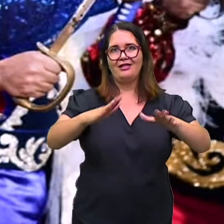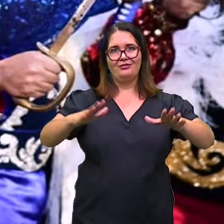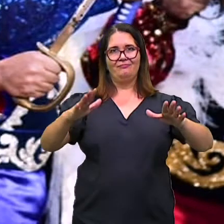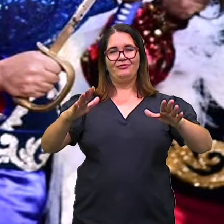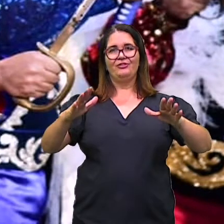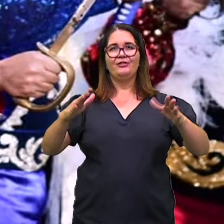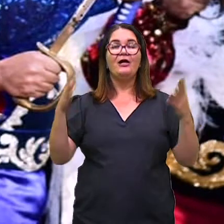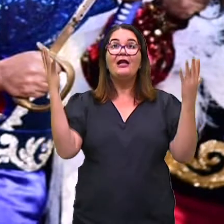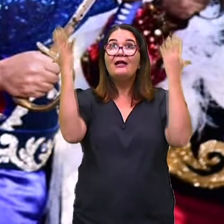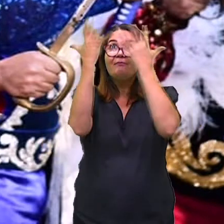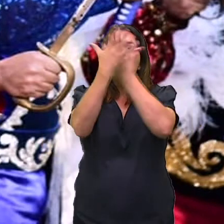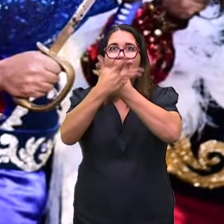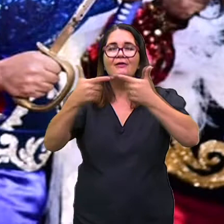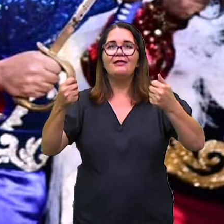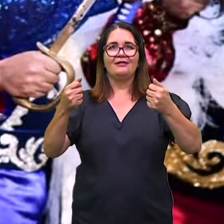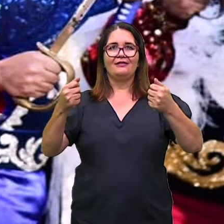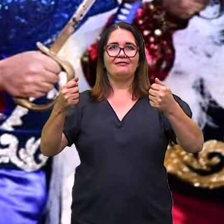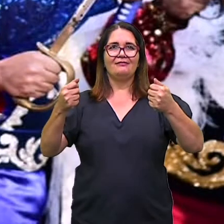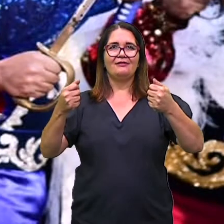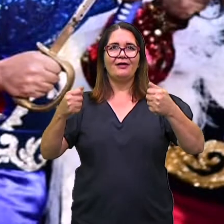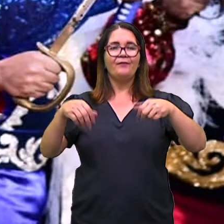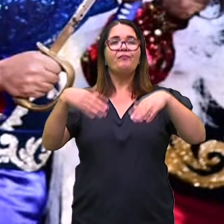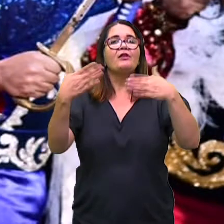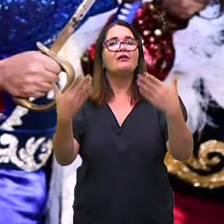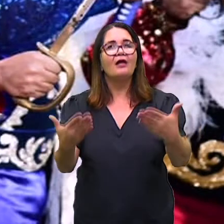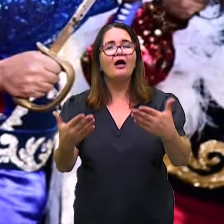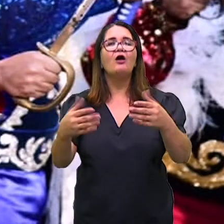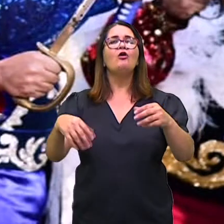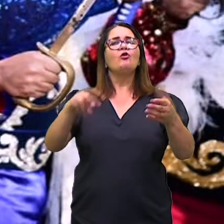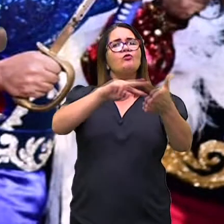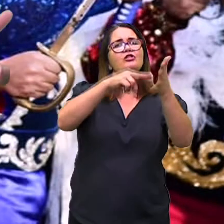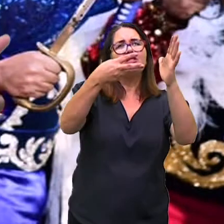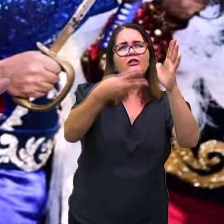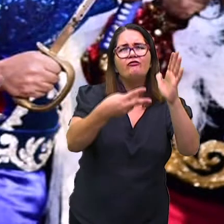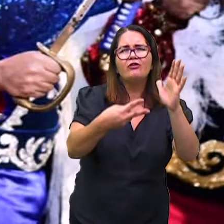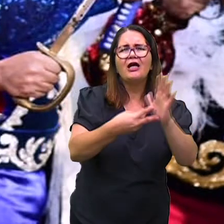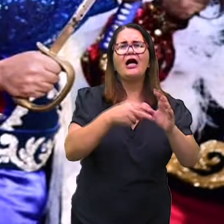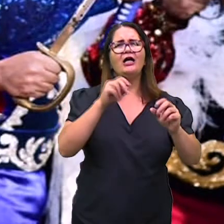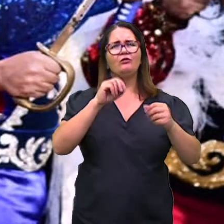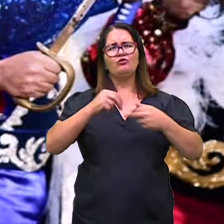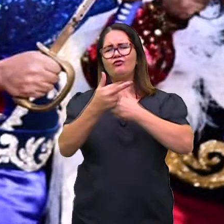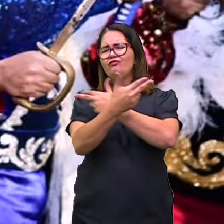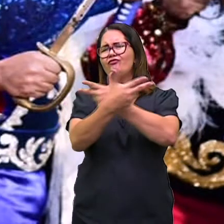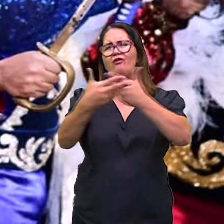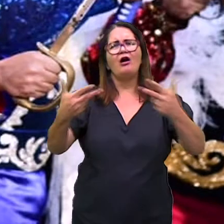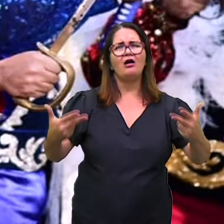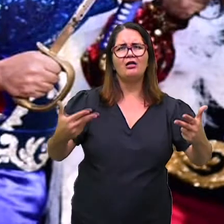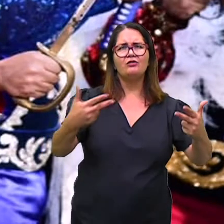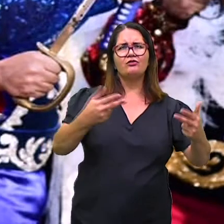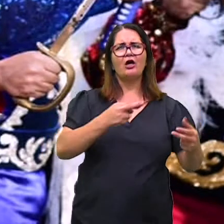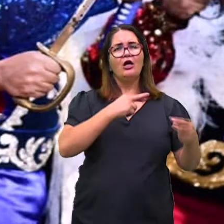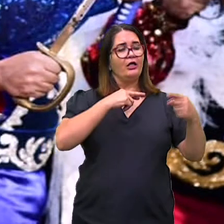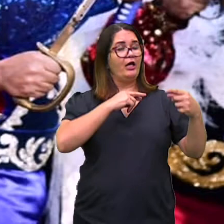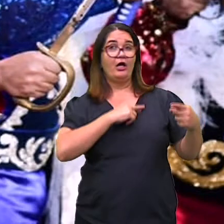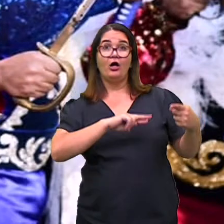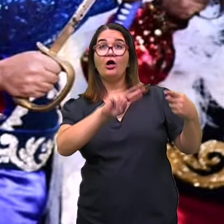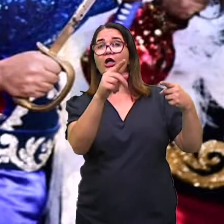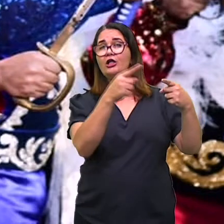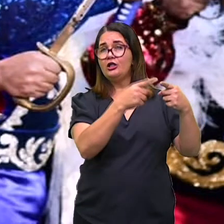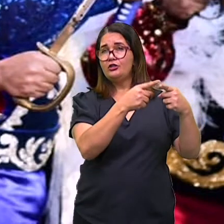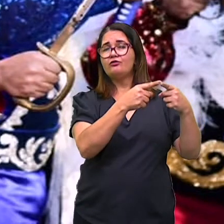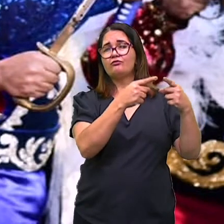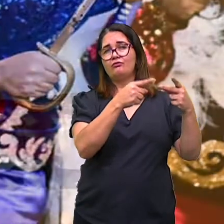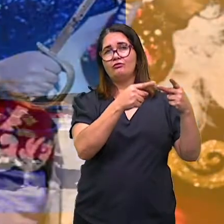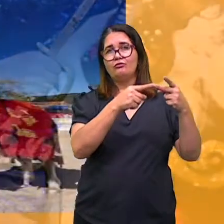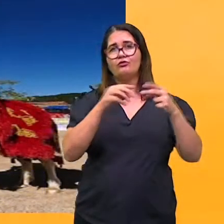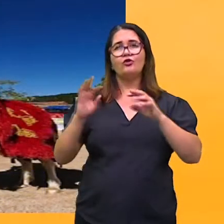alma, tem um significado folclórico, religioso, e também